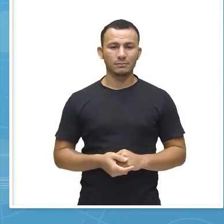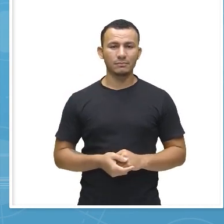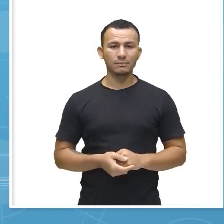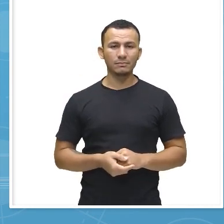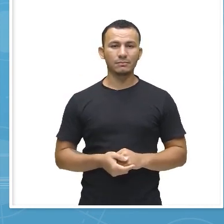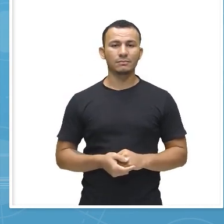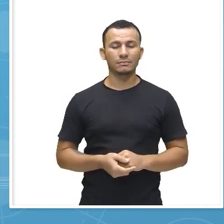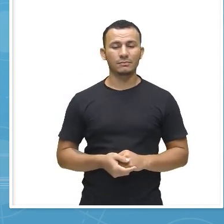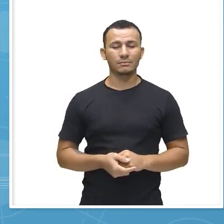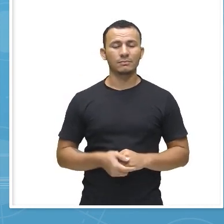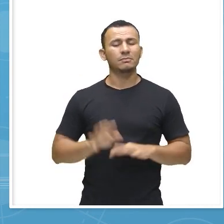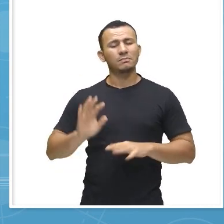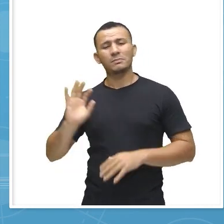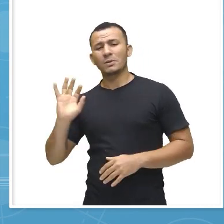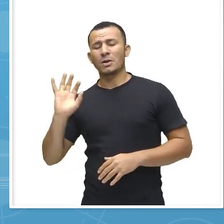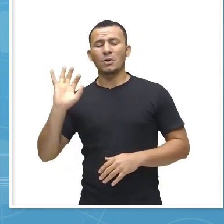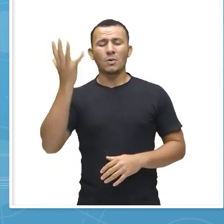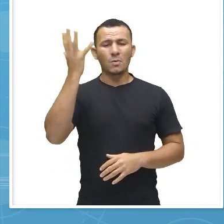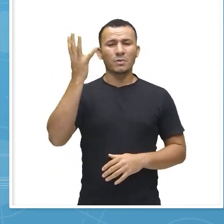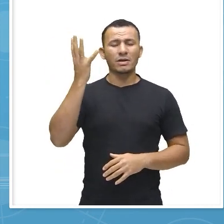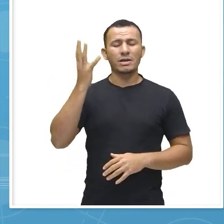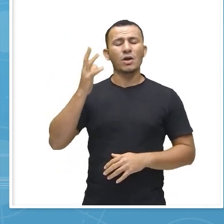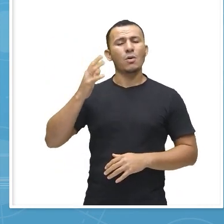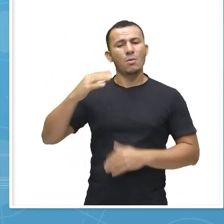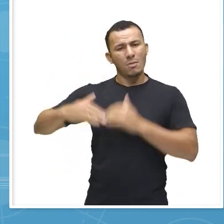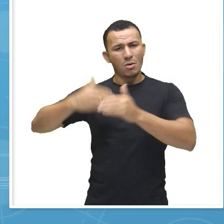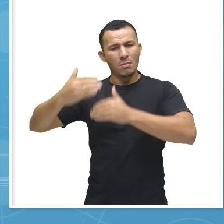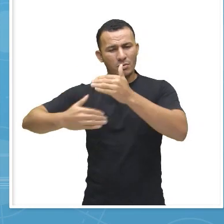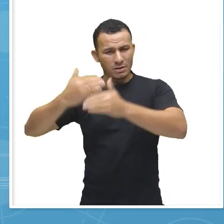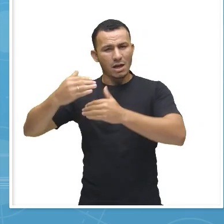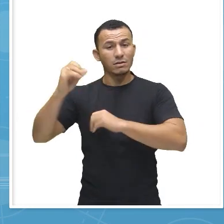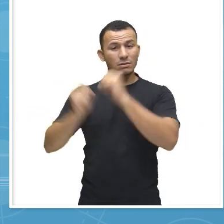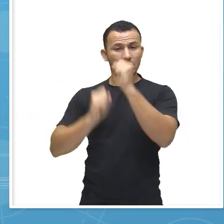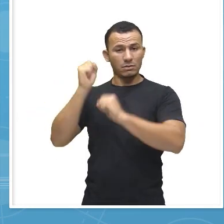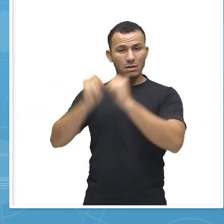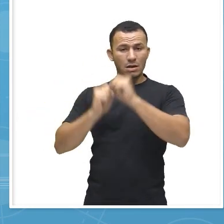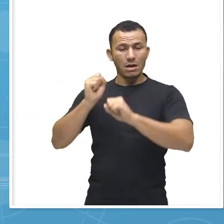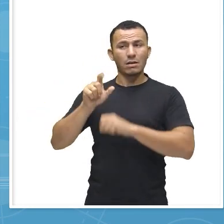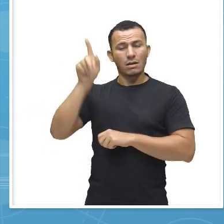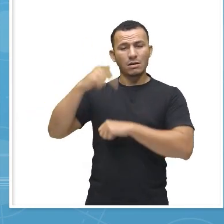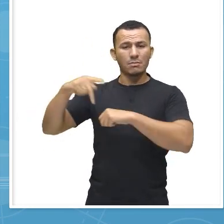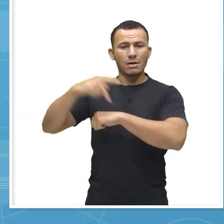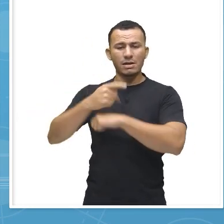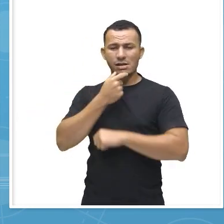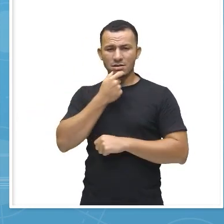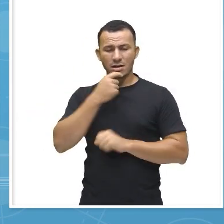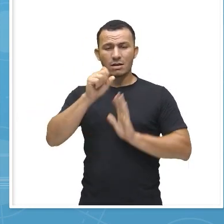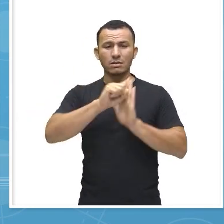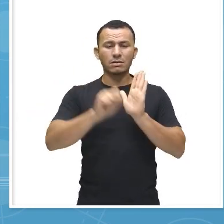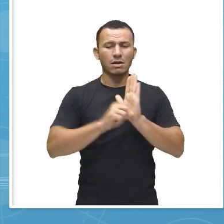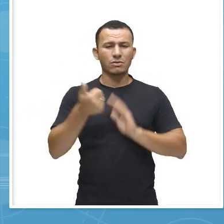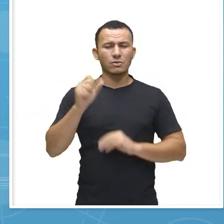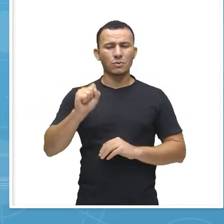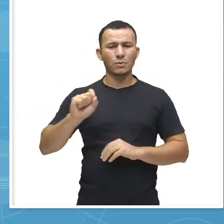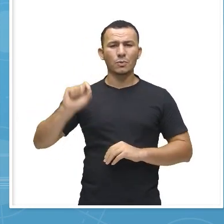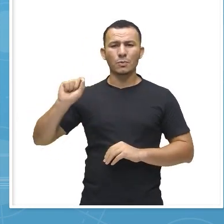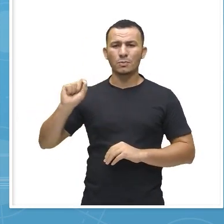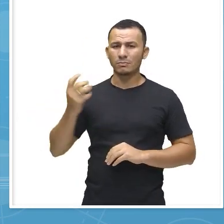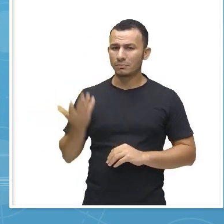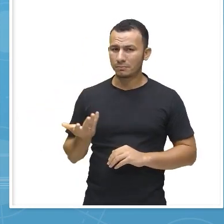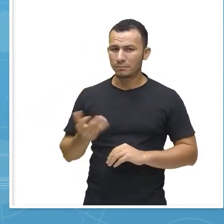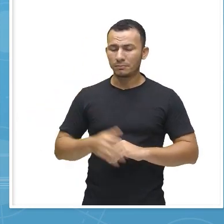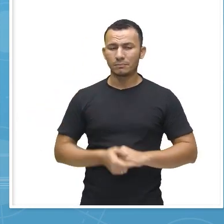que contribuiu decisivamente para o processo de industrialização na Inglaterra do século XVIII foi, olha